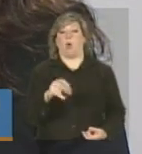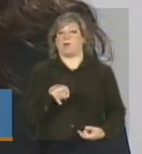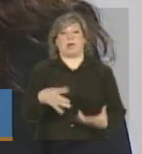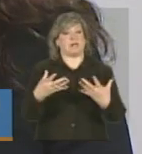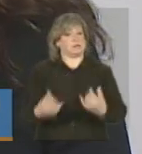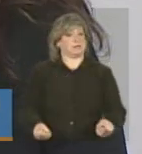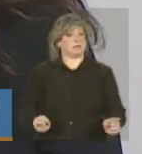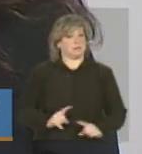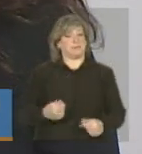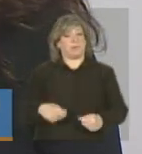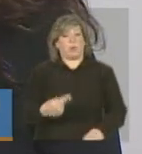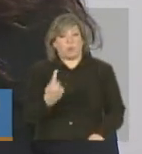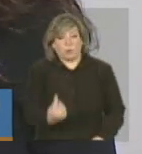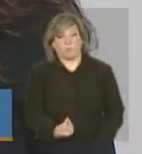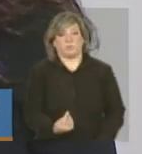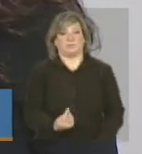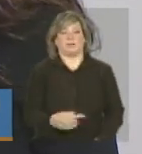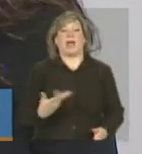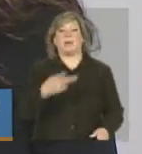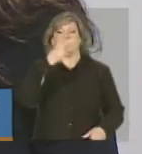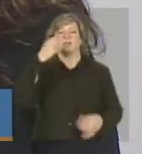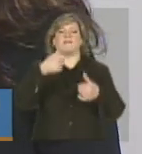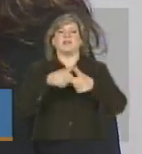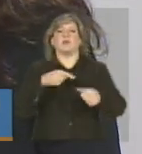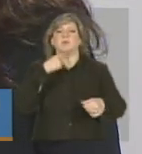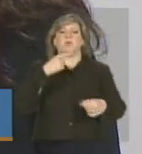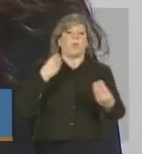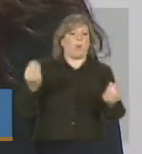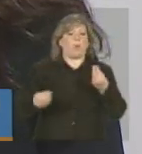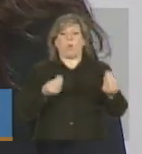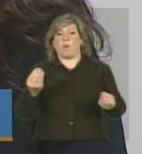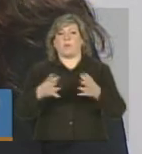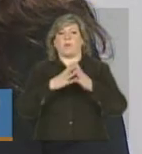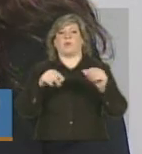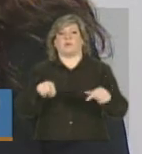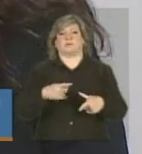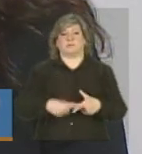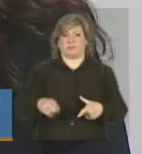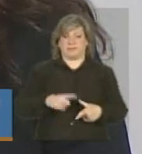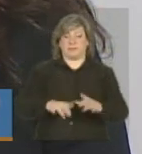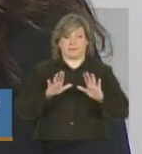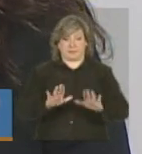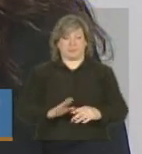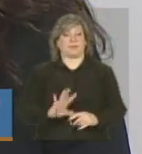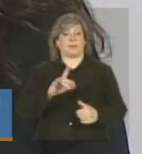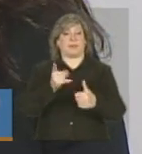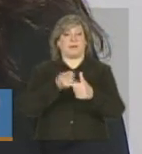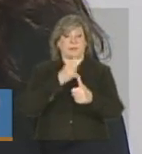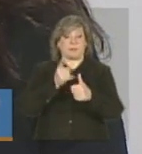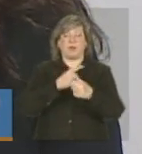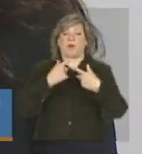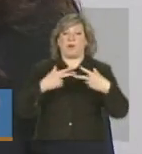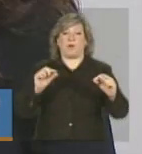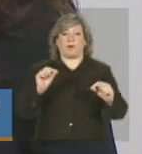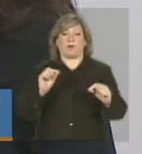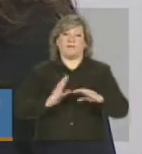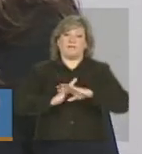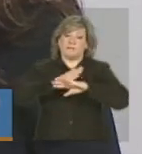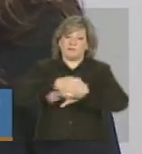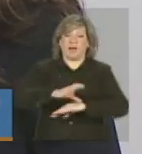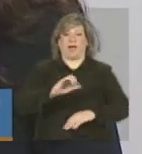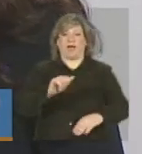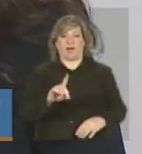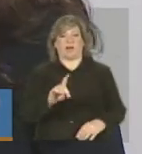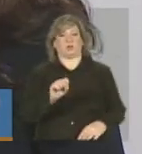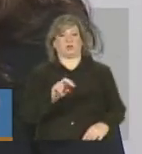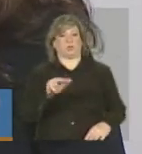permitido. E as pessoas têm ficado em dúvida de como resolver essa questão. Bom, então a primeira coisa é ir até o